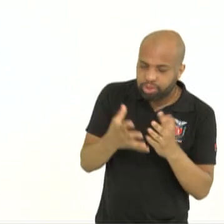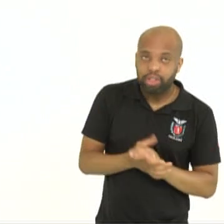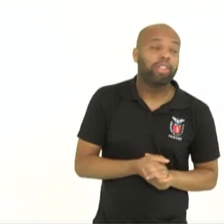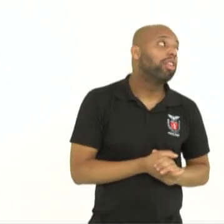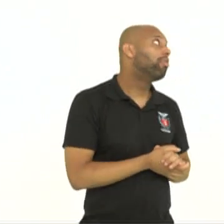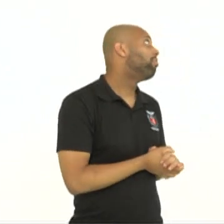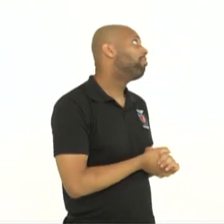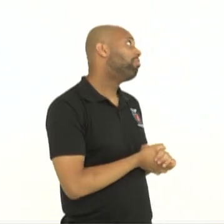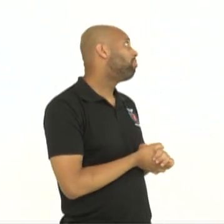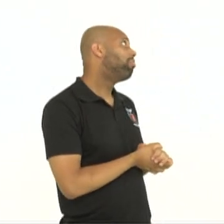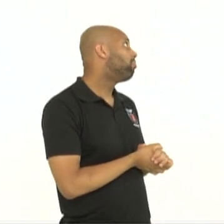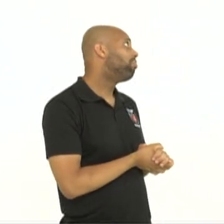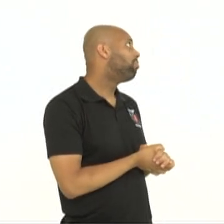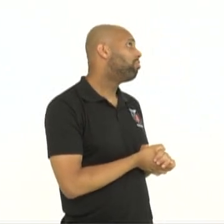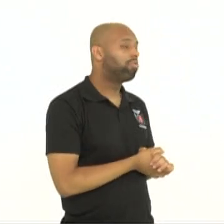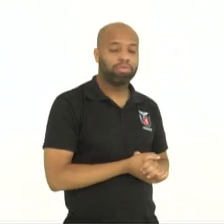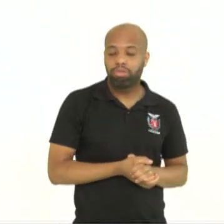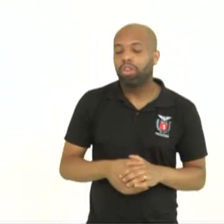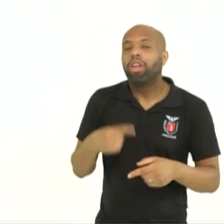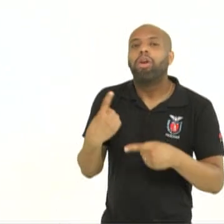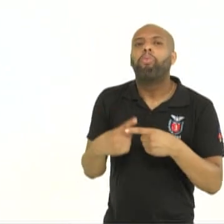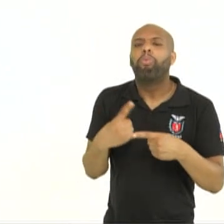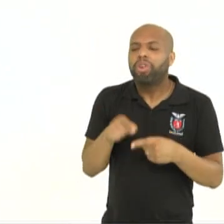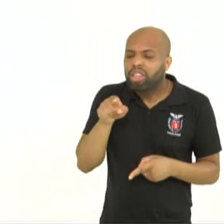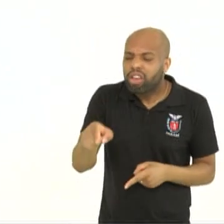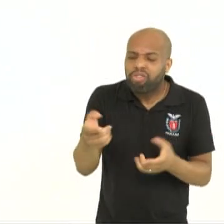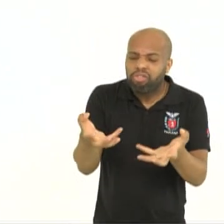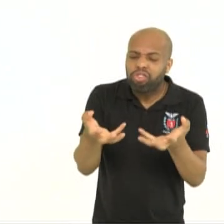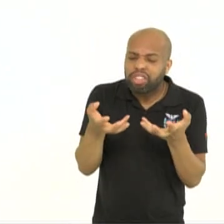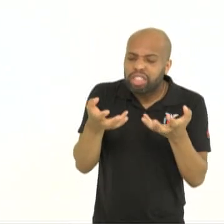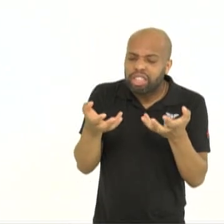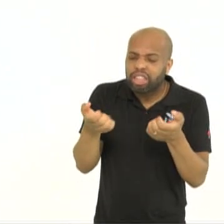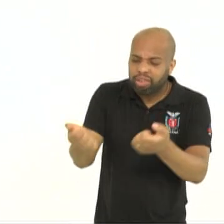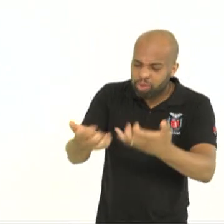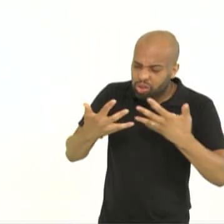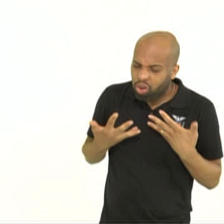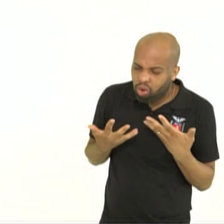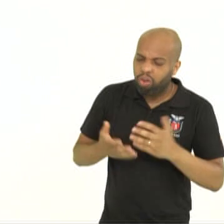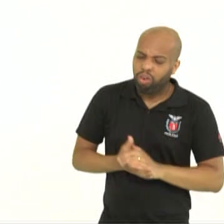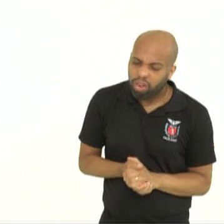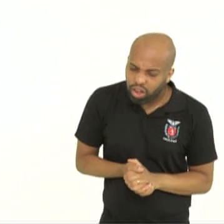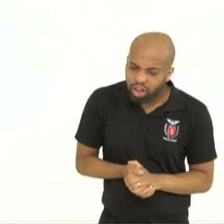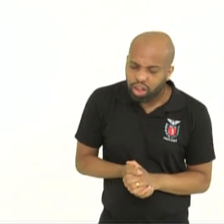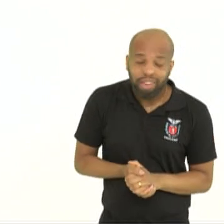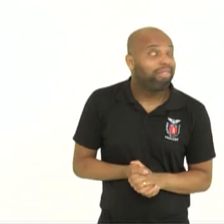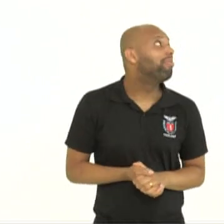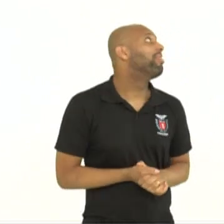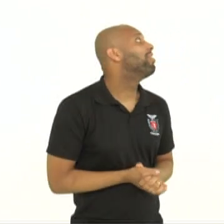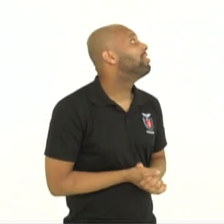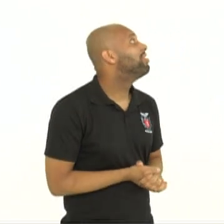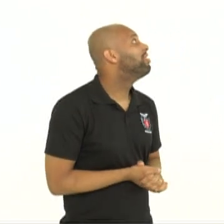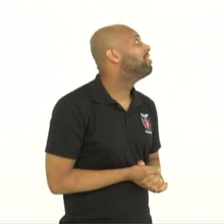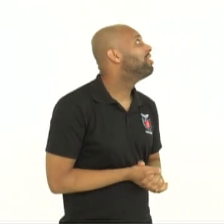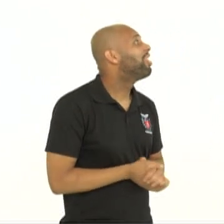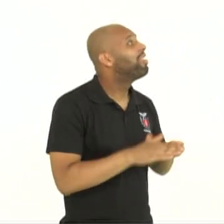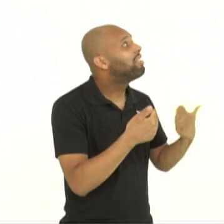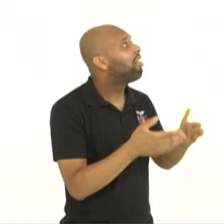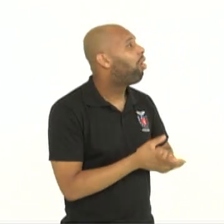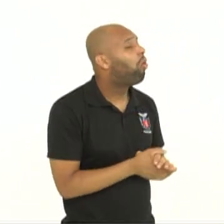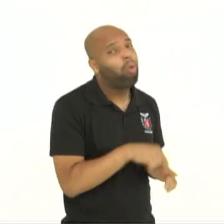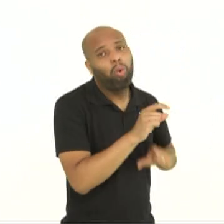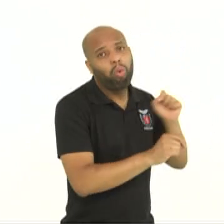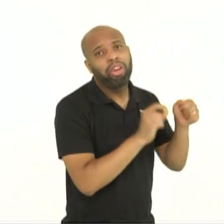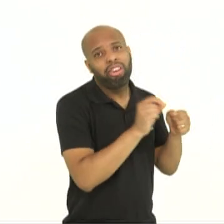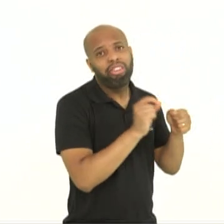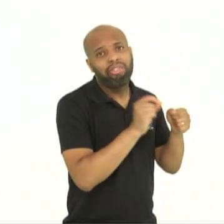Na verdade, não. E por qual motivo você me contaria então? É que, bem, o que